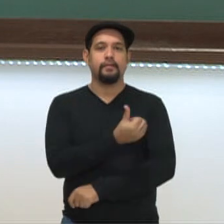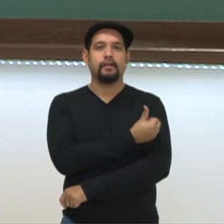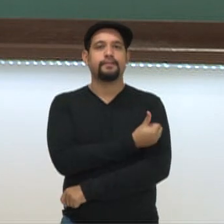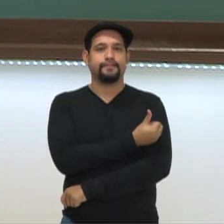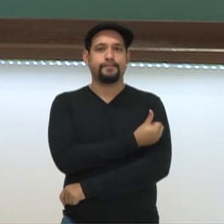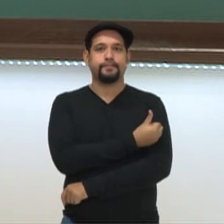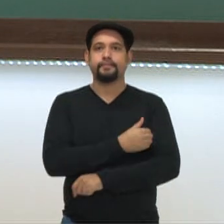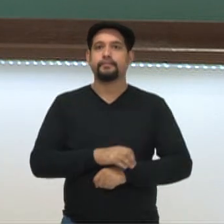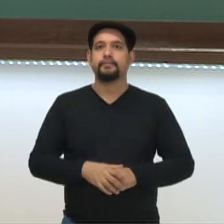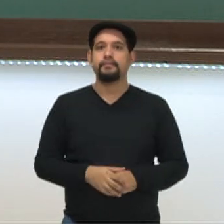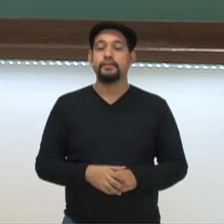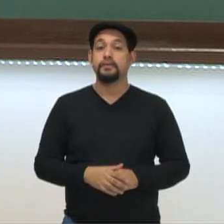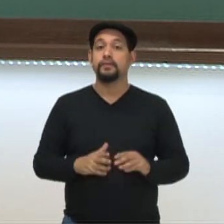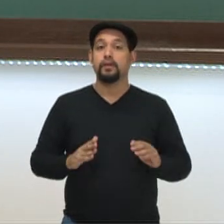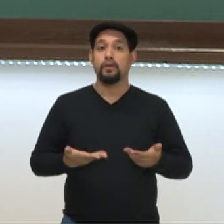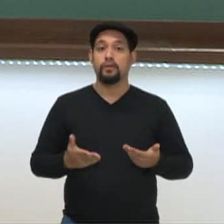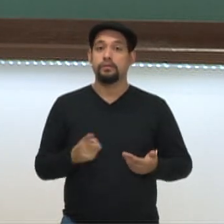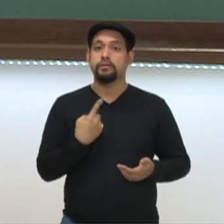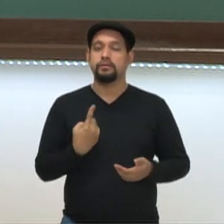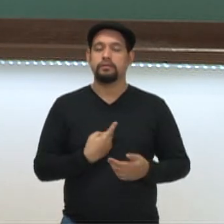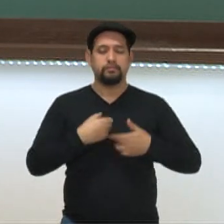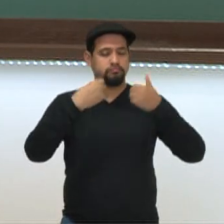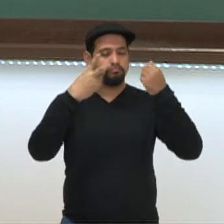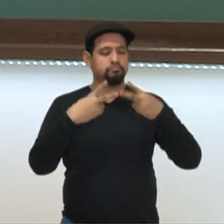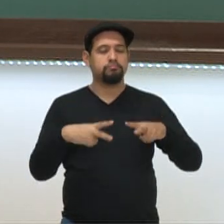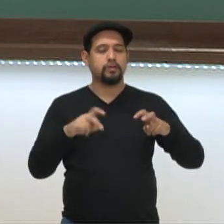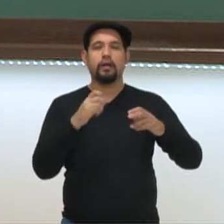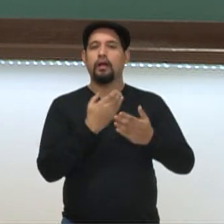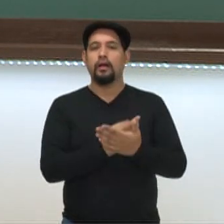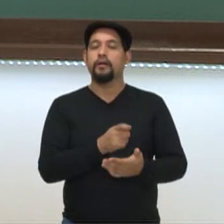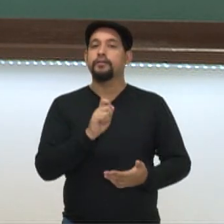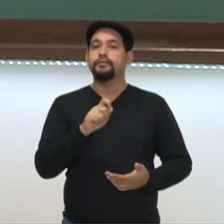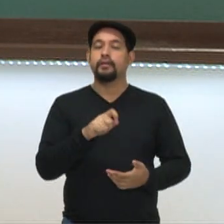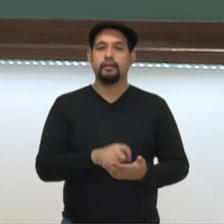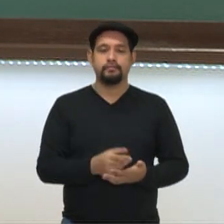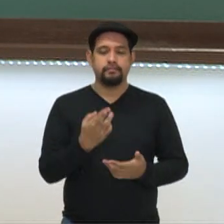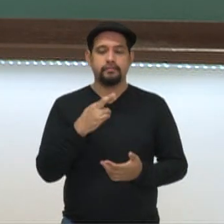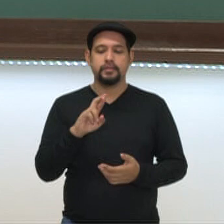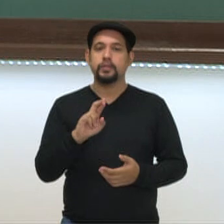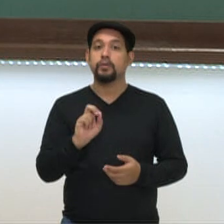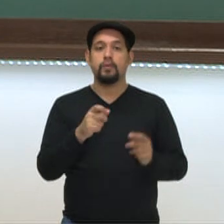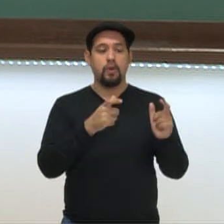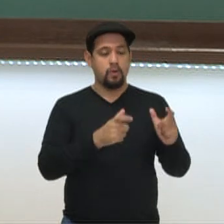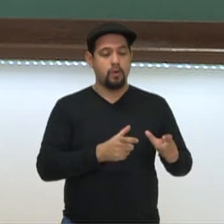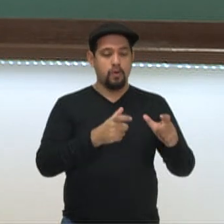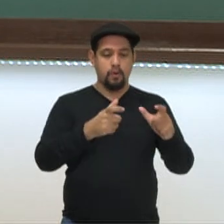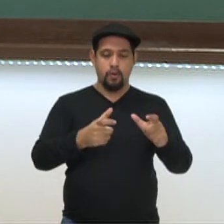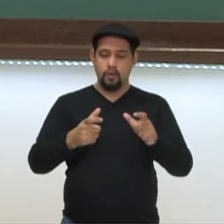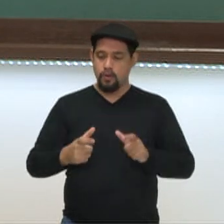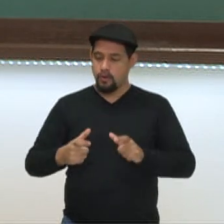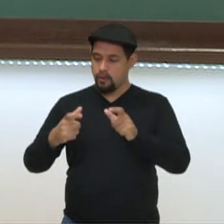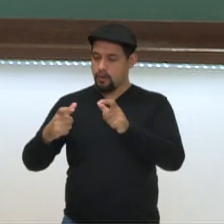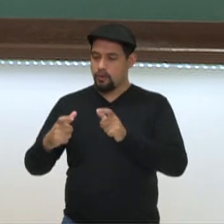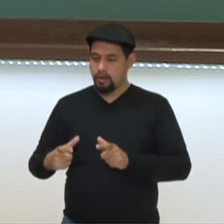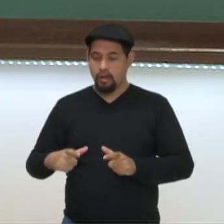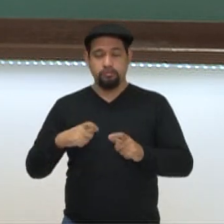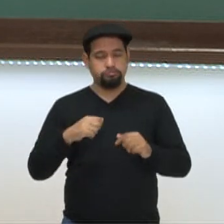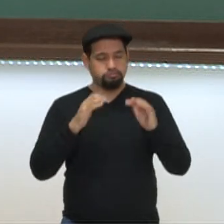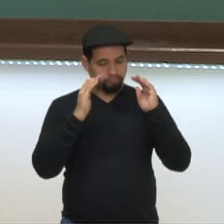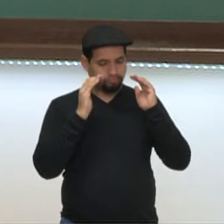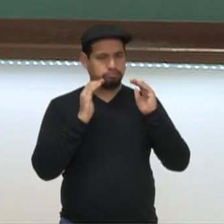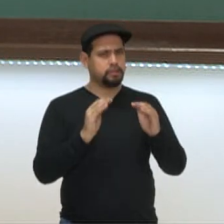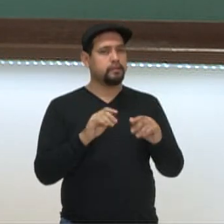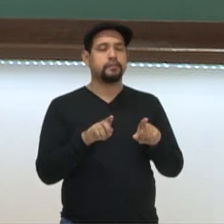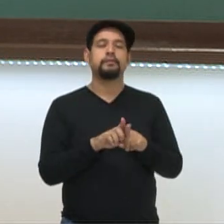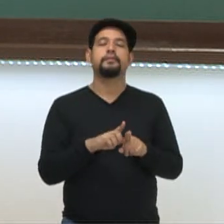ano. E hoje nós vamos falar na nossa aula de ensino religioso sobre os lugares sagrados. Então, aventureiros